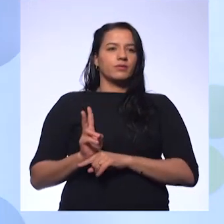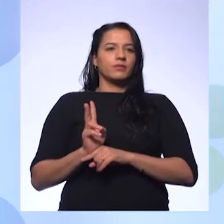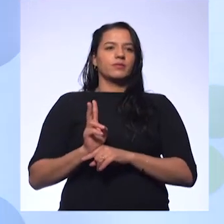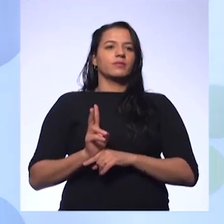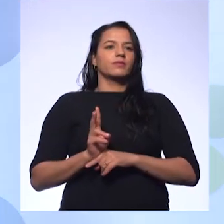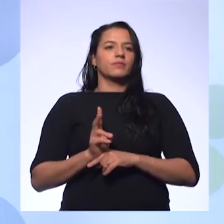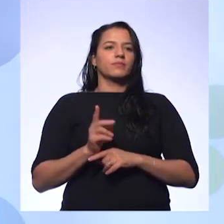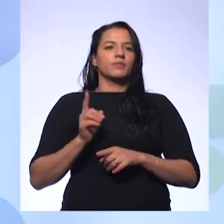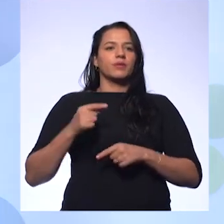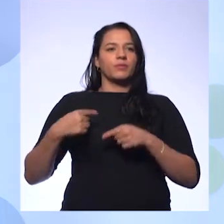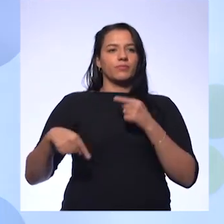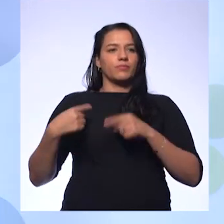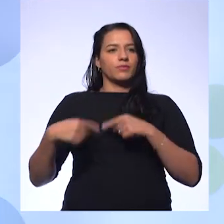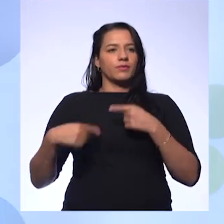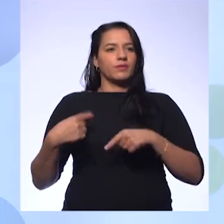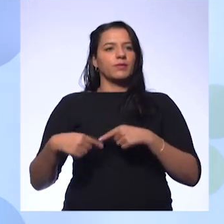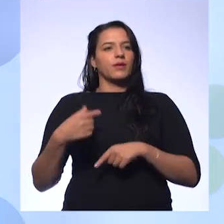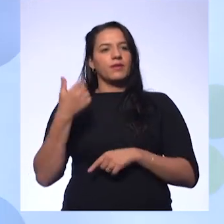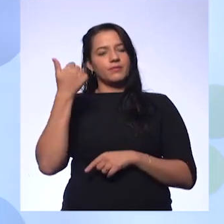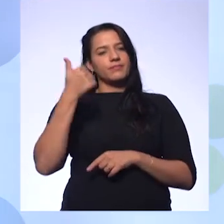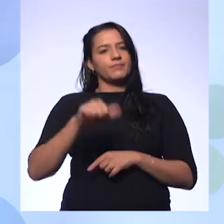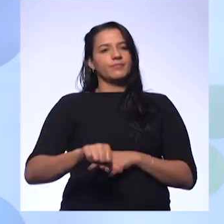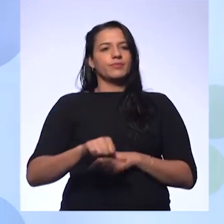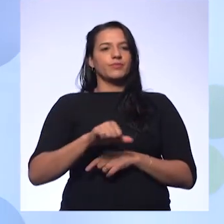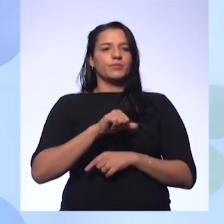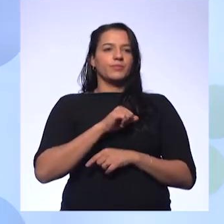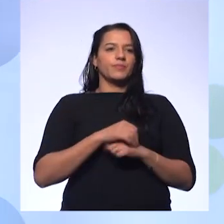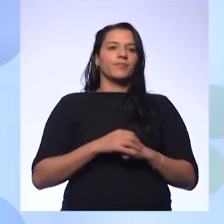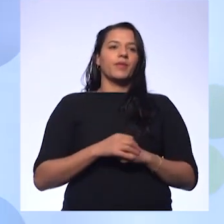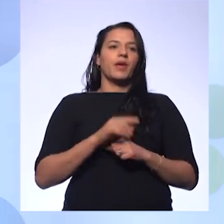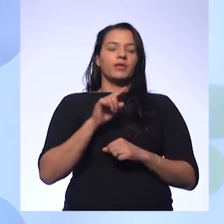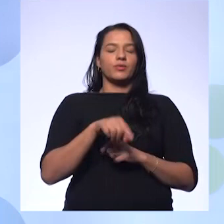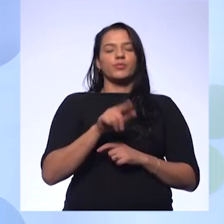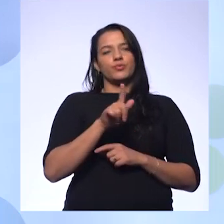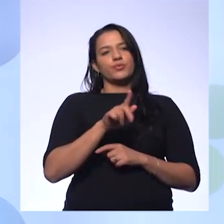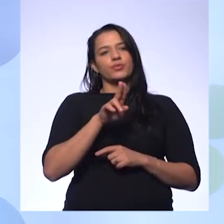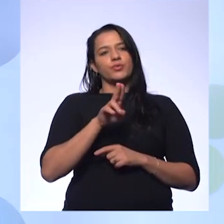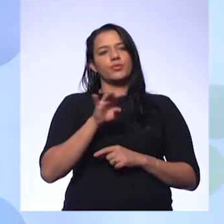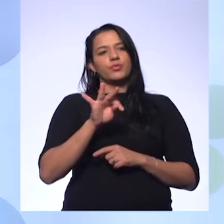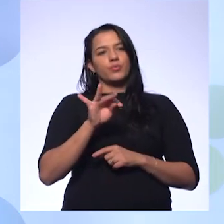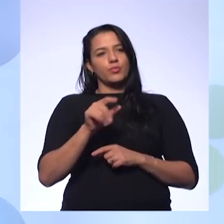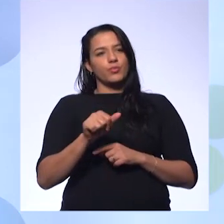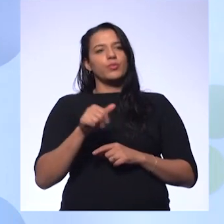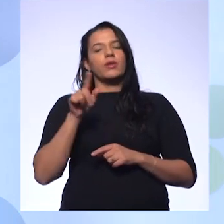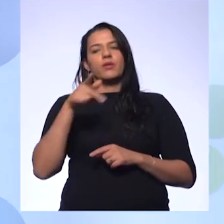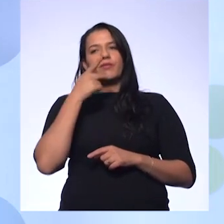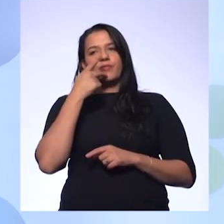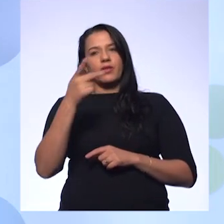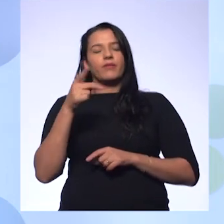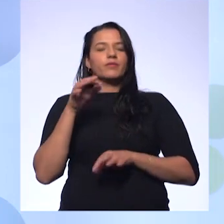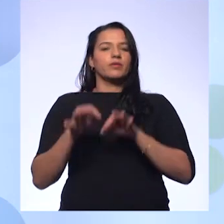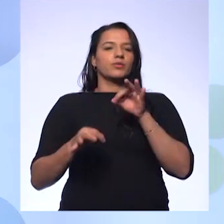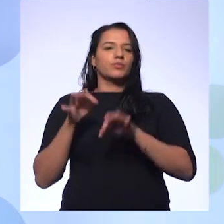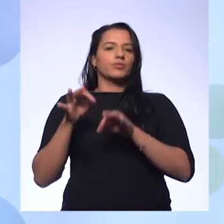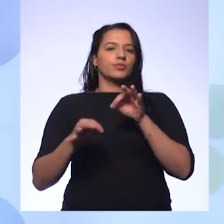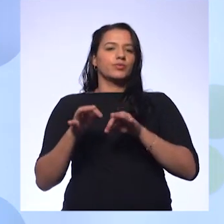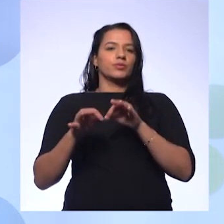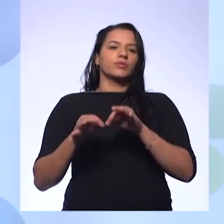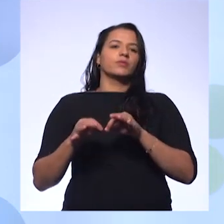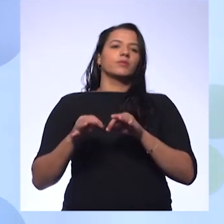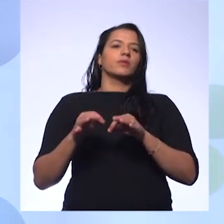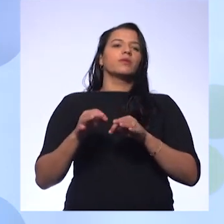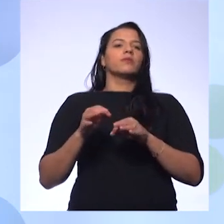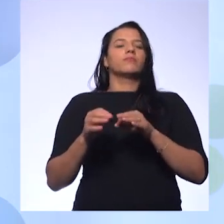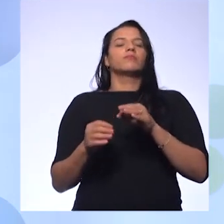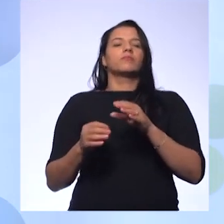tratando de política, é muito grave essa questão, e o Getúlio Vargas propunha a justiça eleitoral, aí uma formação de um órgão neutro